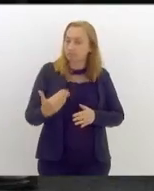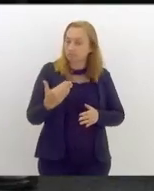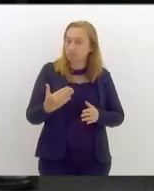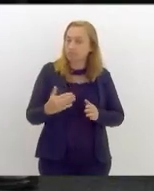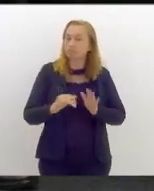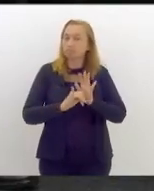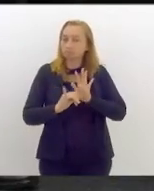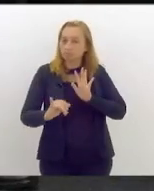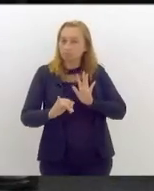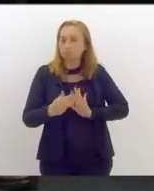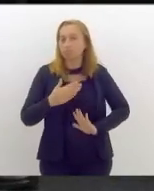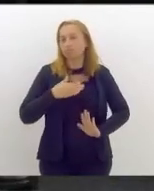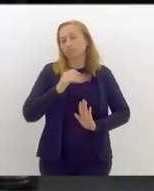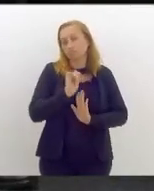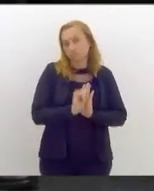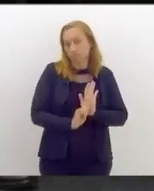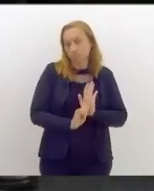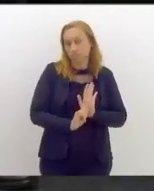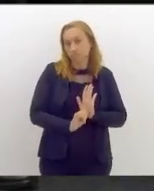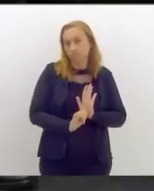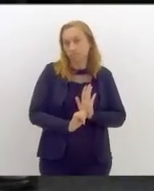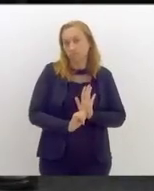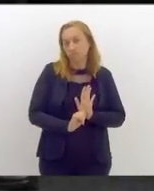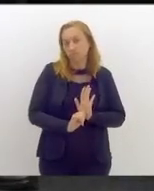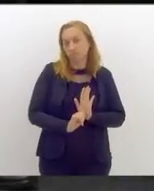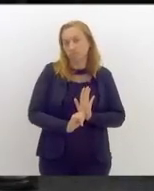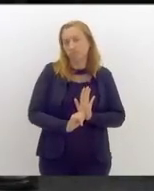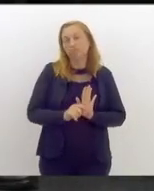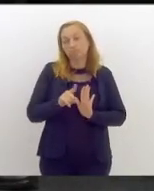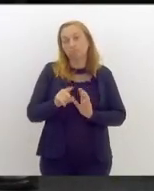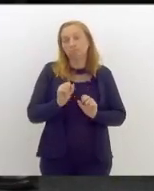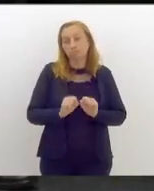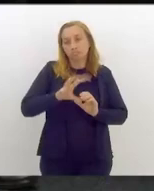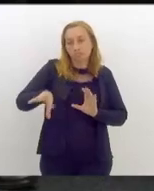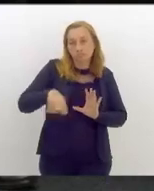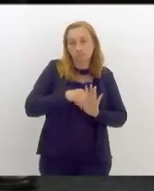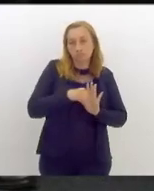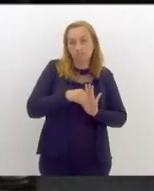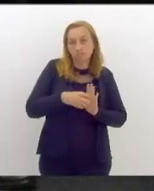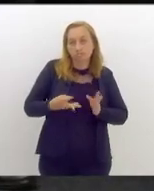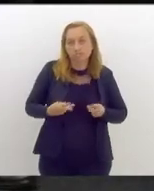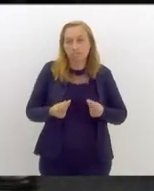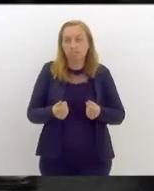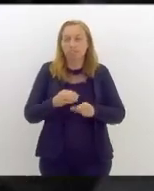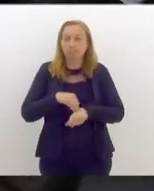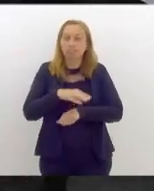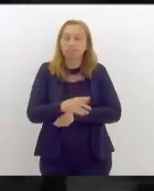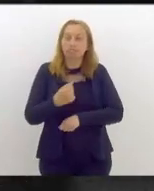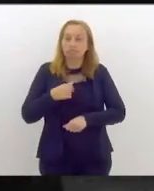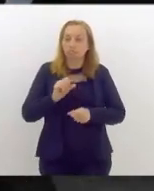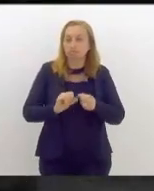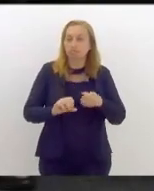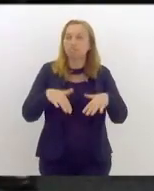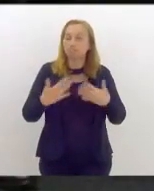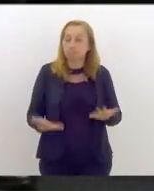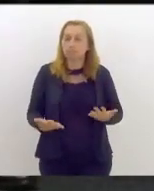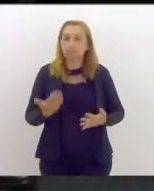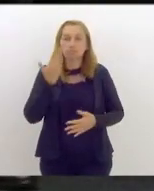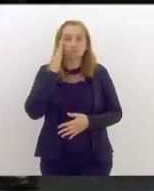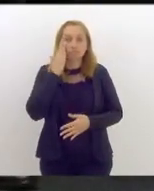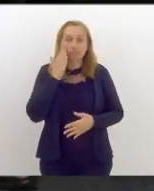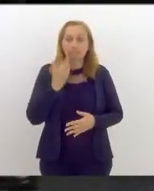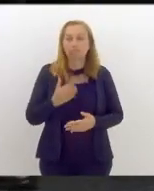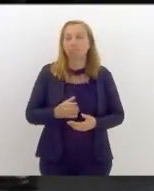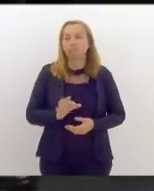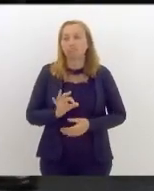a publicação do meu do meu relatório para que ele possa ser apreciado na forma de um destaque que eu fiz então entendo que é